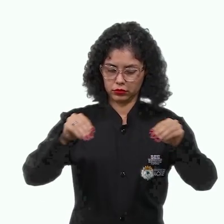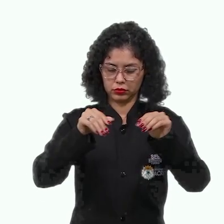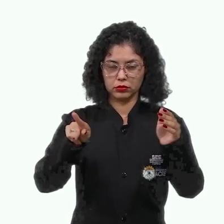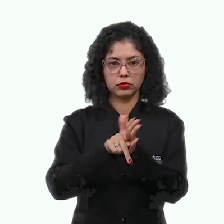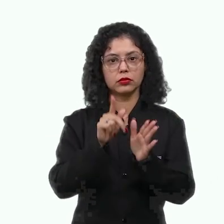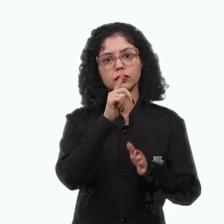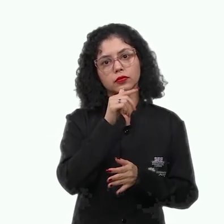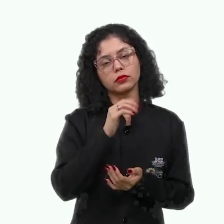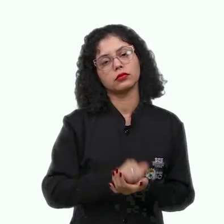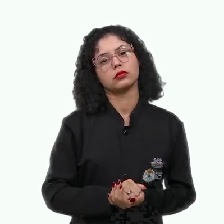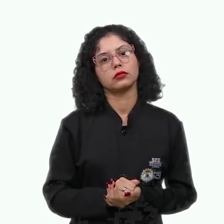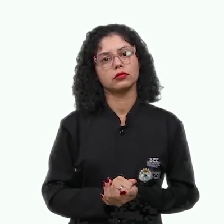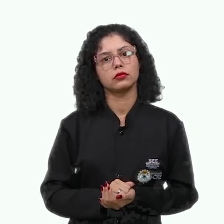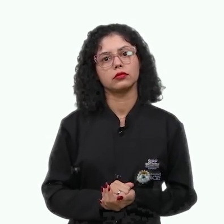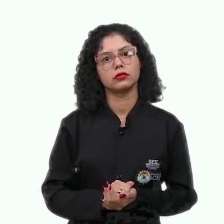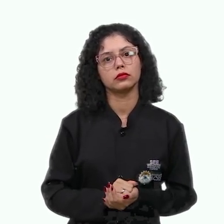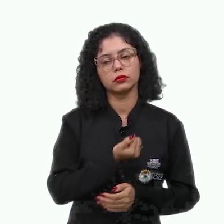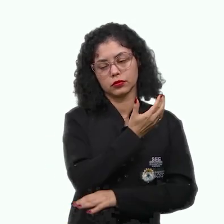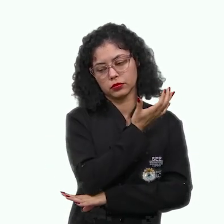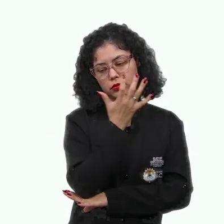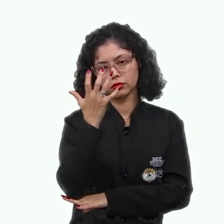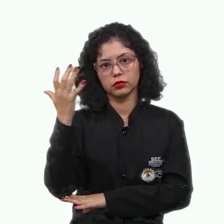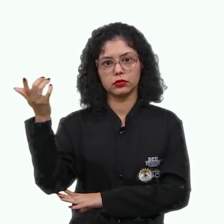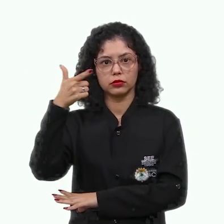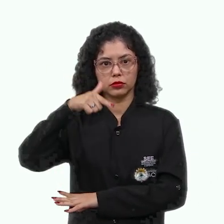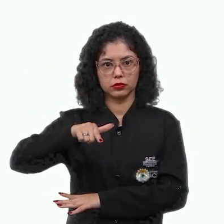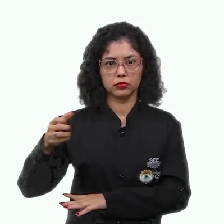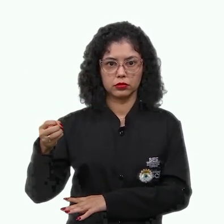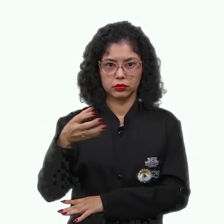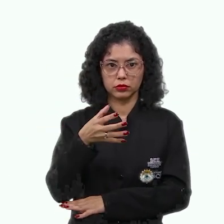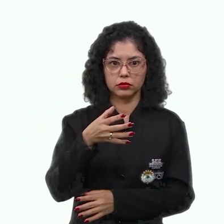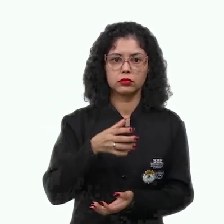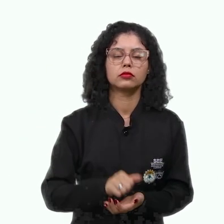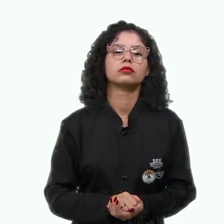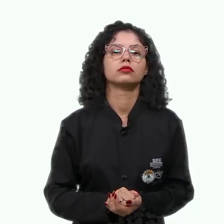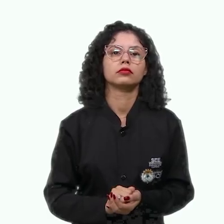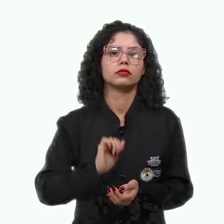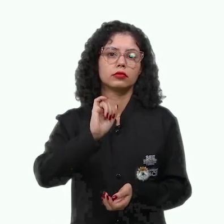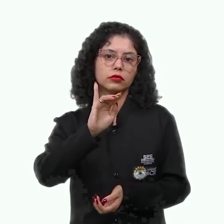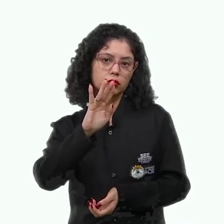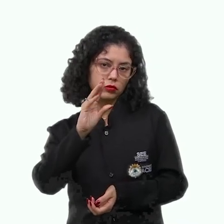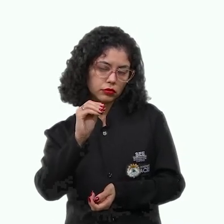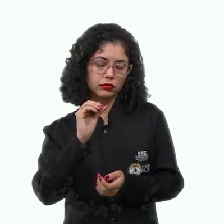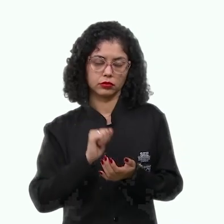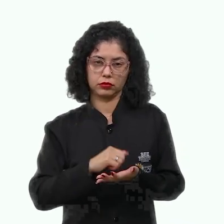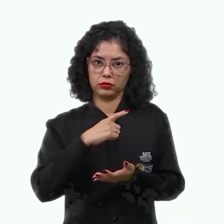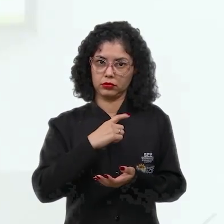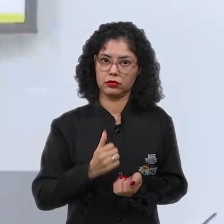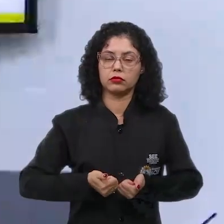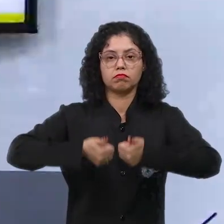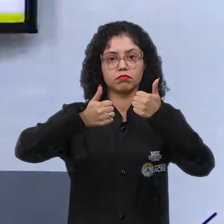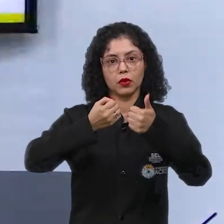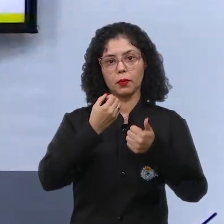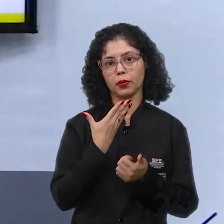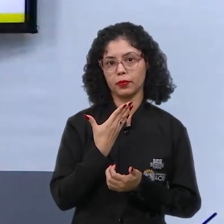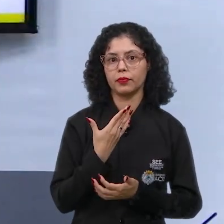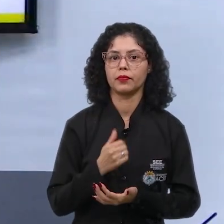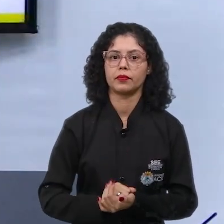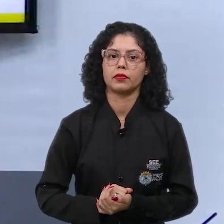e mudas para o reflorestamento. Então, a biofábrica só tem muitos pontos